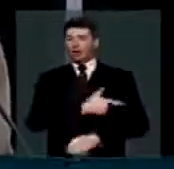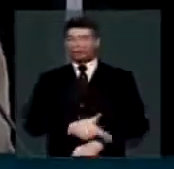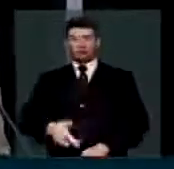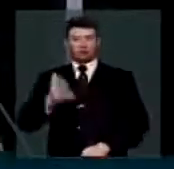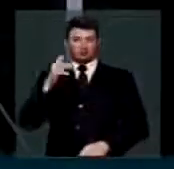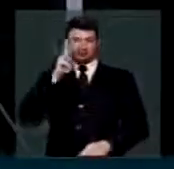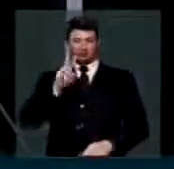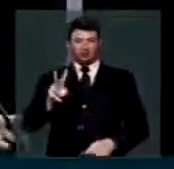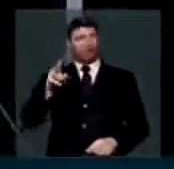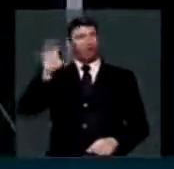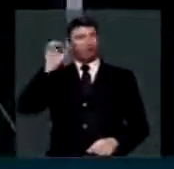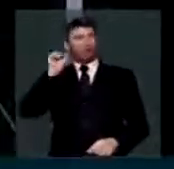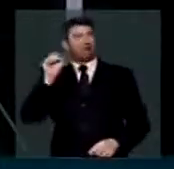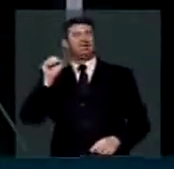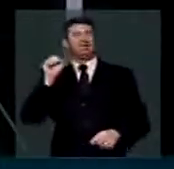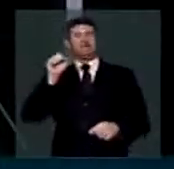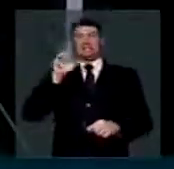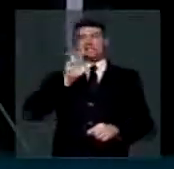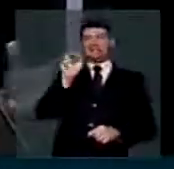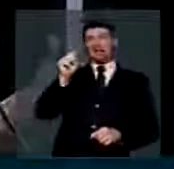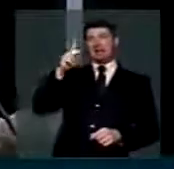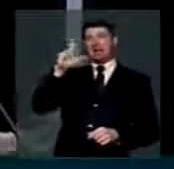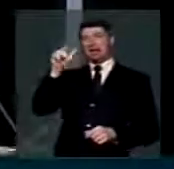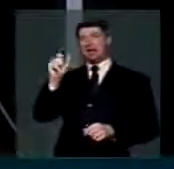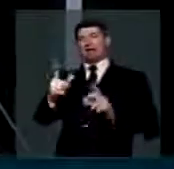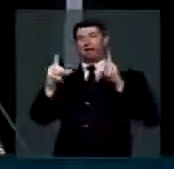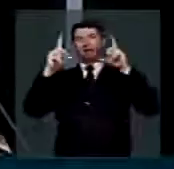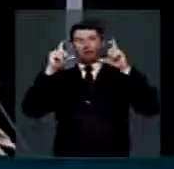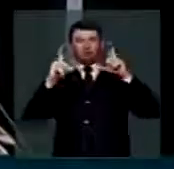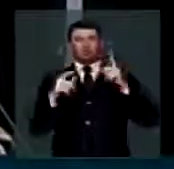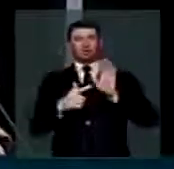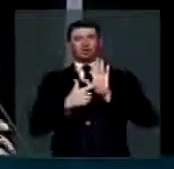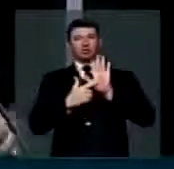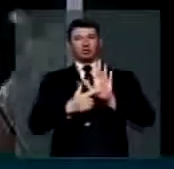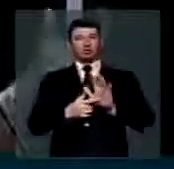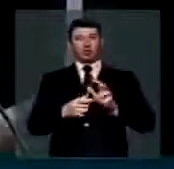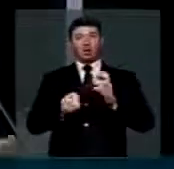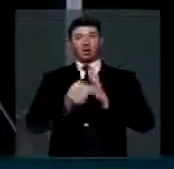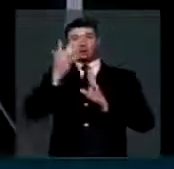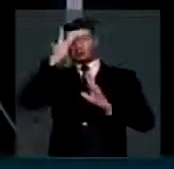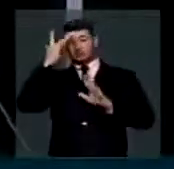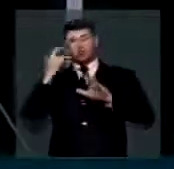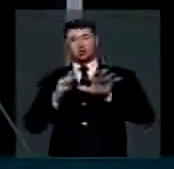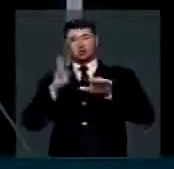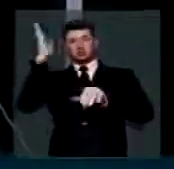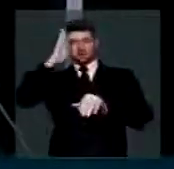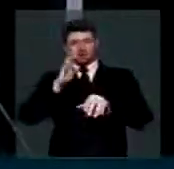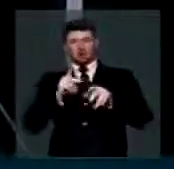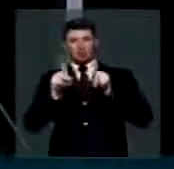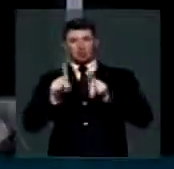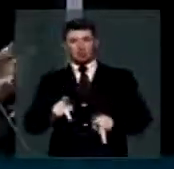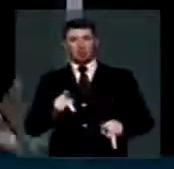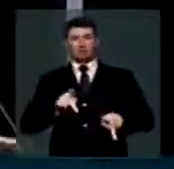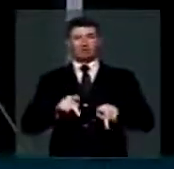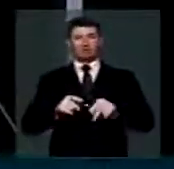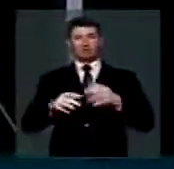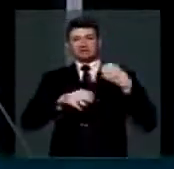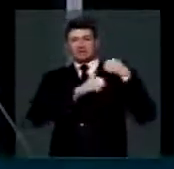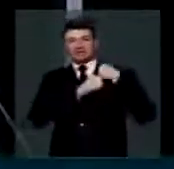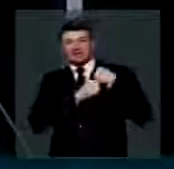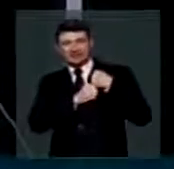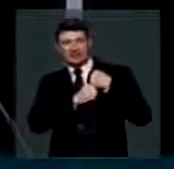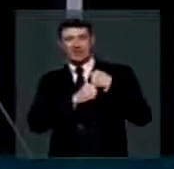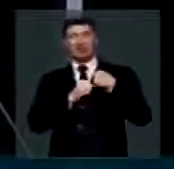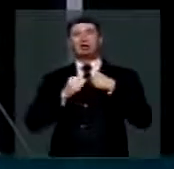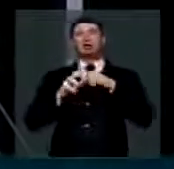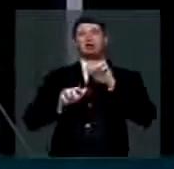ver sobre Serra Pelada naquelas imagens, daquela multidão de brasileiros com saco nas